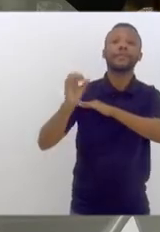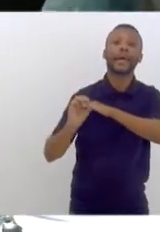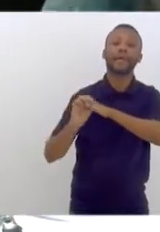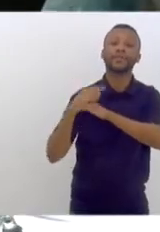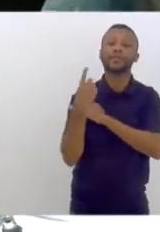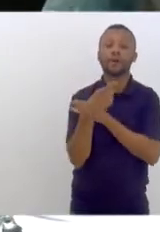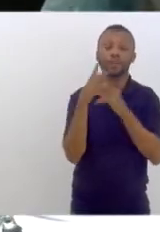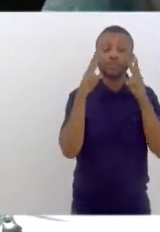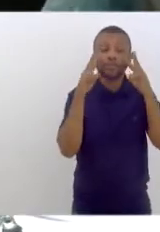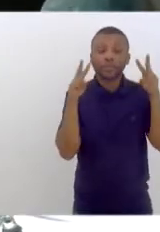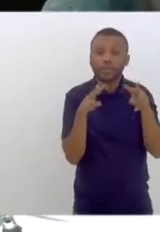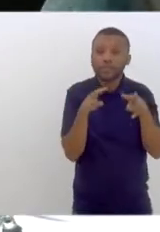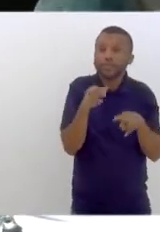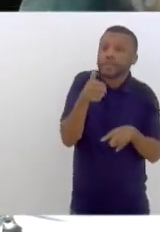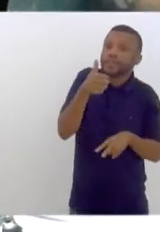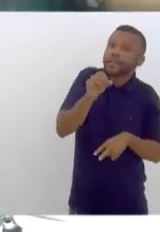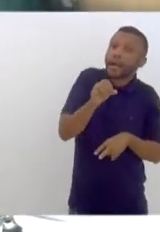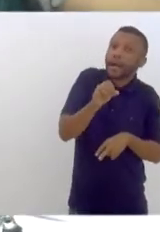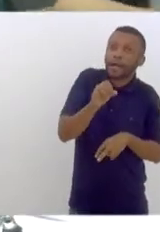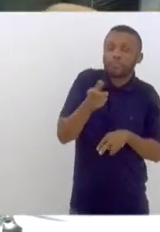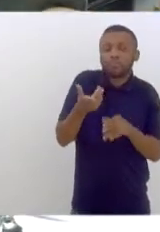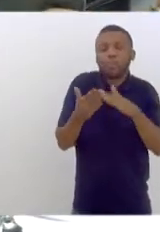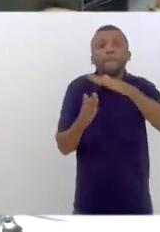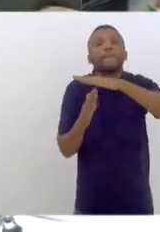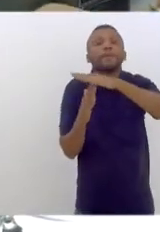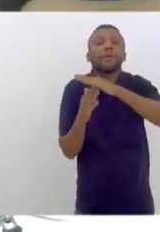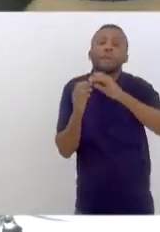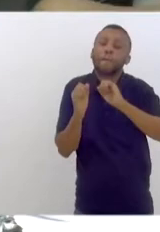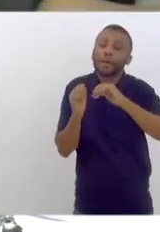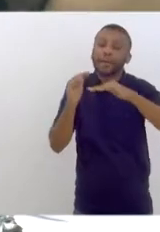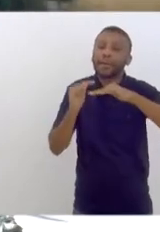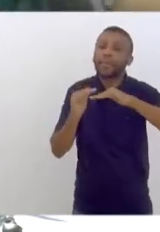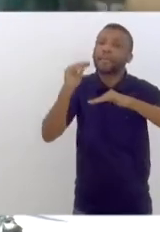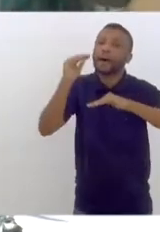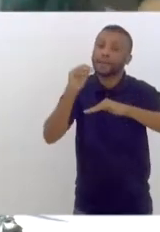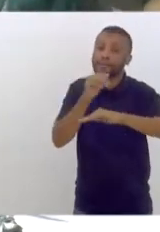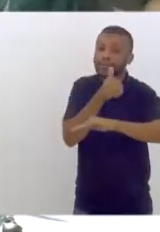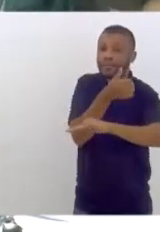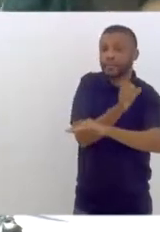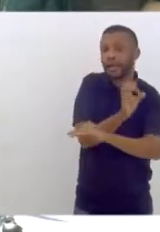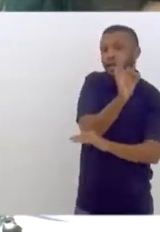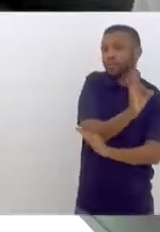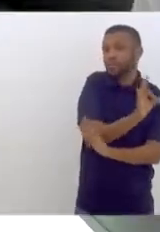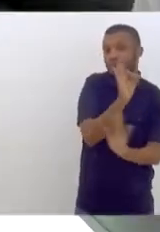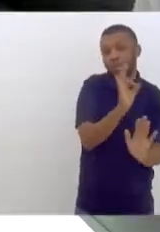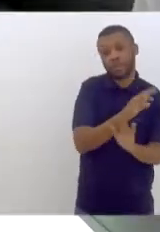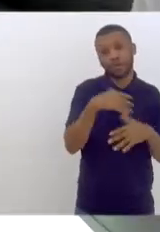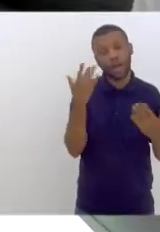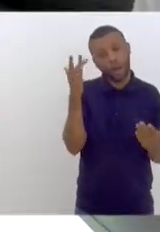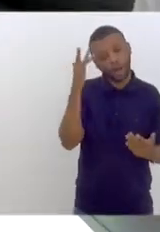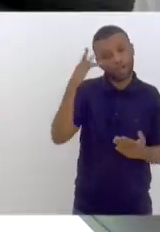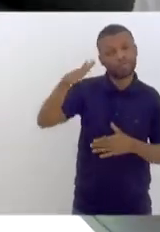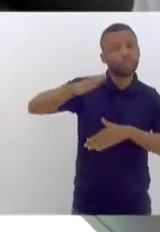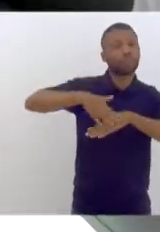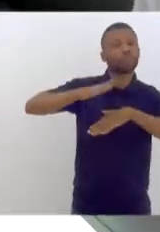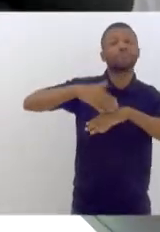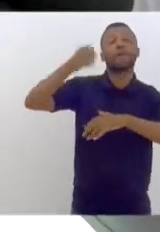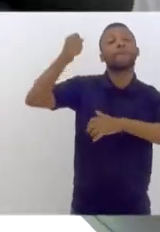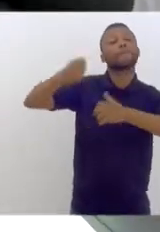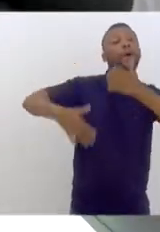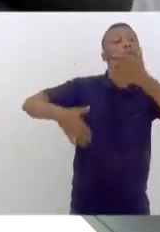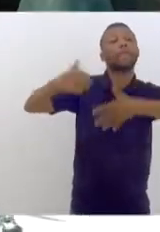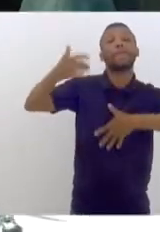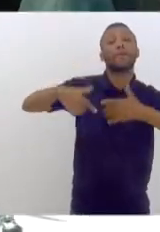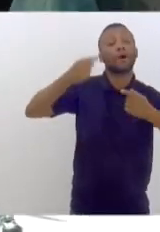mas mínimo, não pode ser mais do que isso, né? Enfim. Aí o senhor vai expor aí o seu